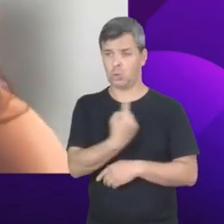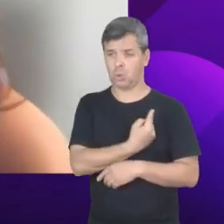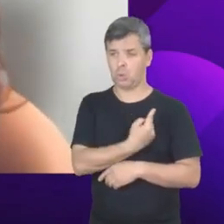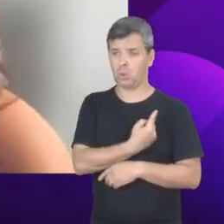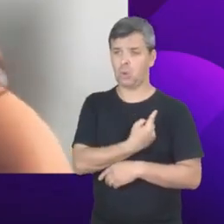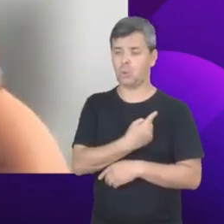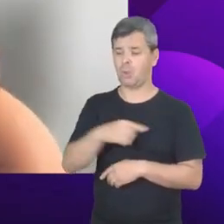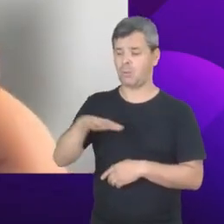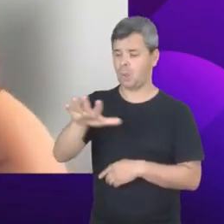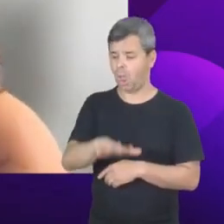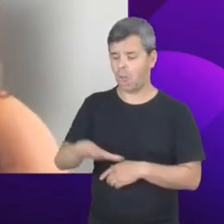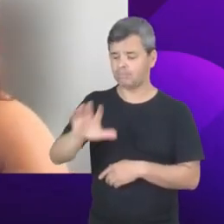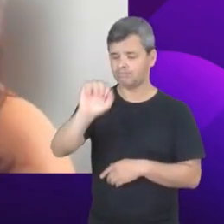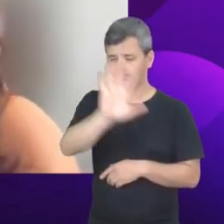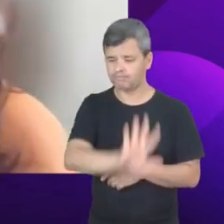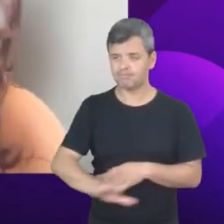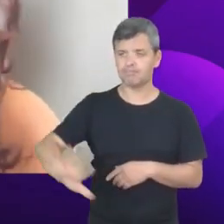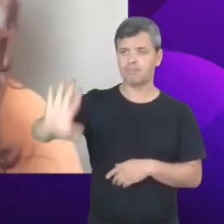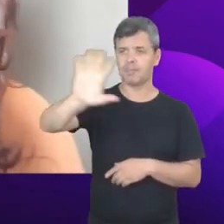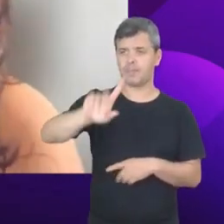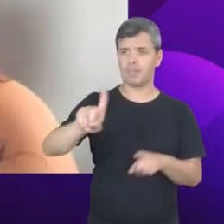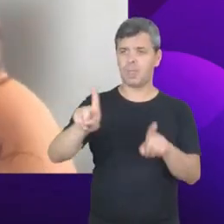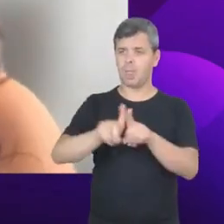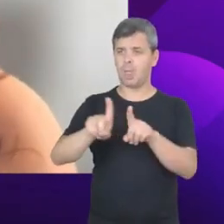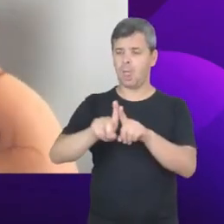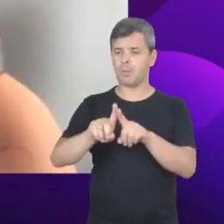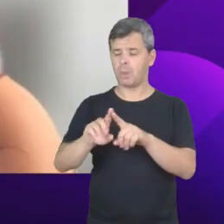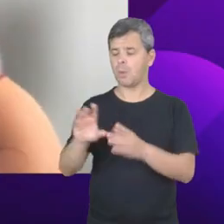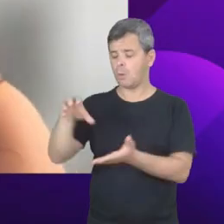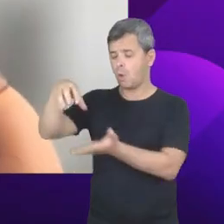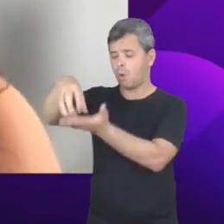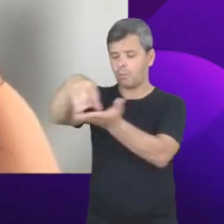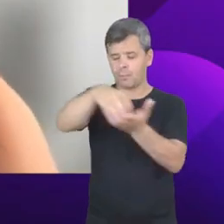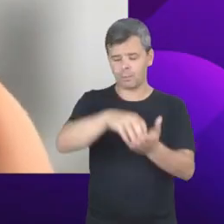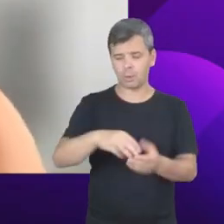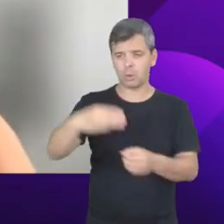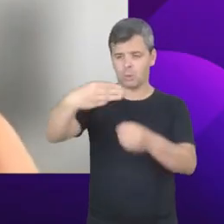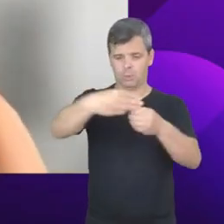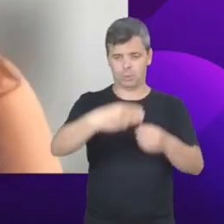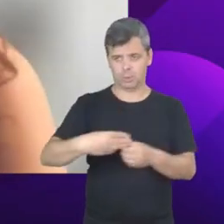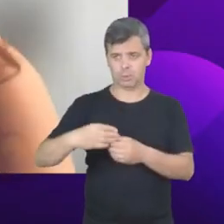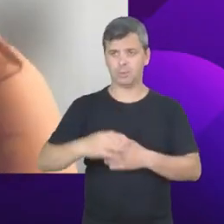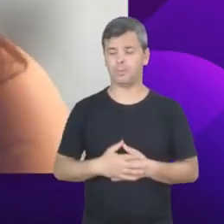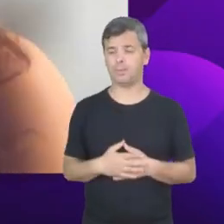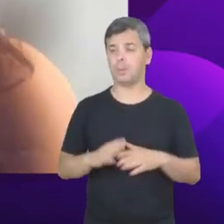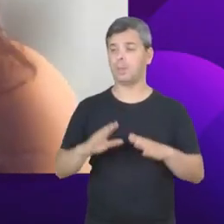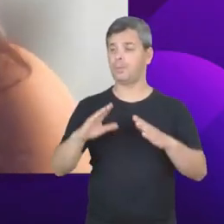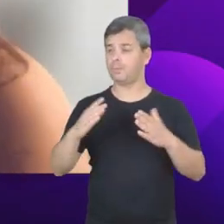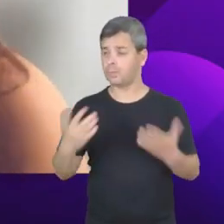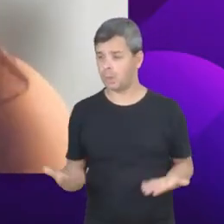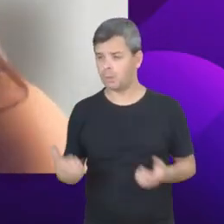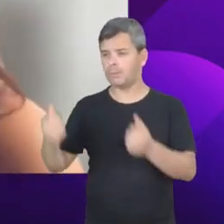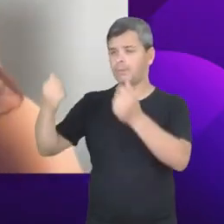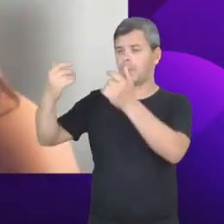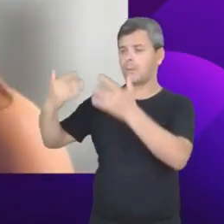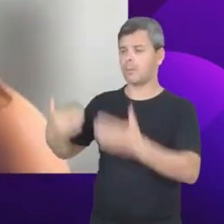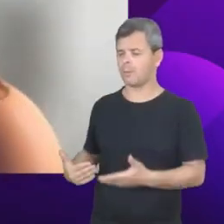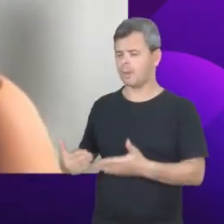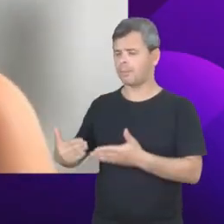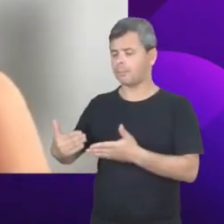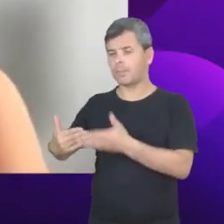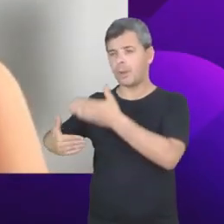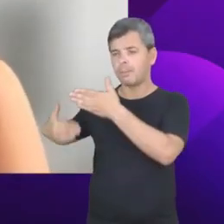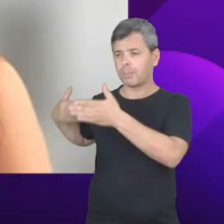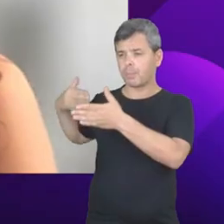em âmbito nacional quanto em âmbito mais local dos municípios. Então, eu gosto de fazer a retomada